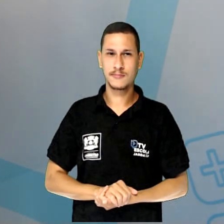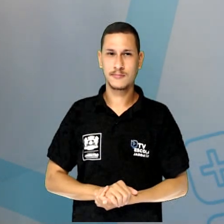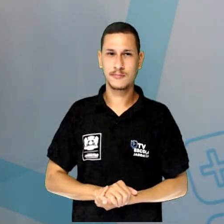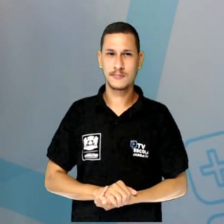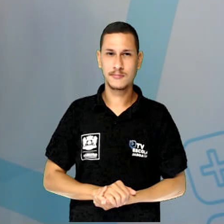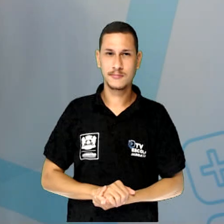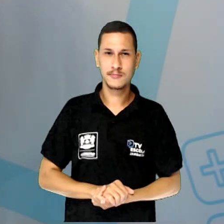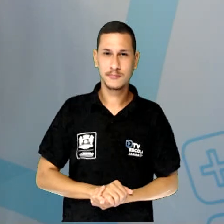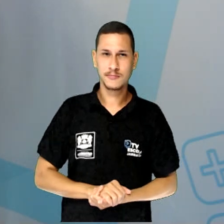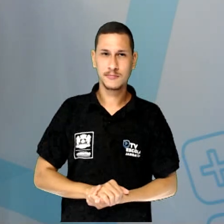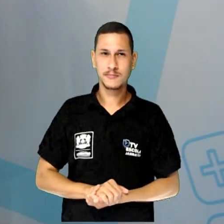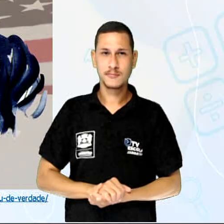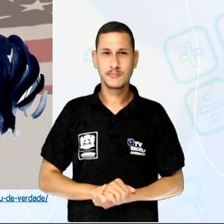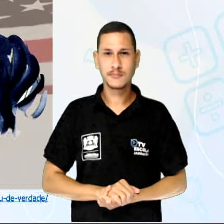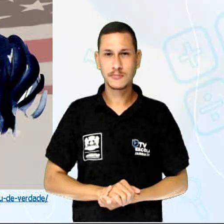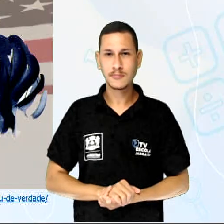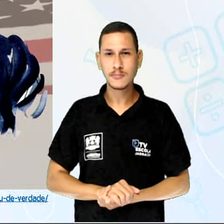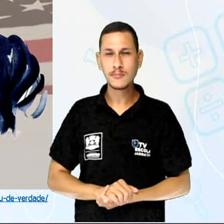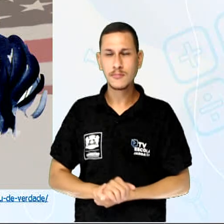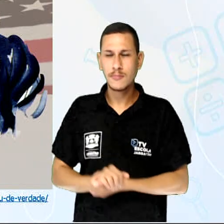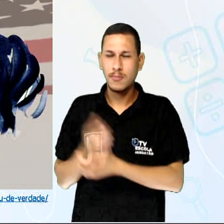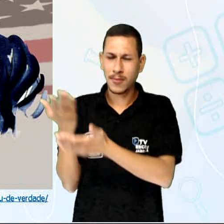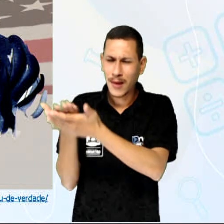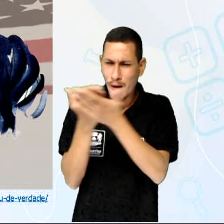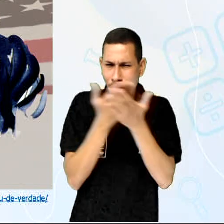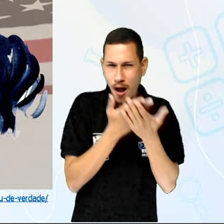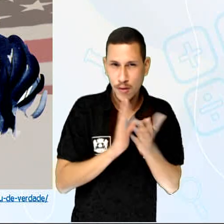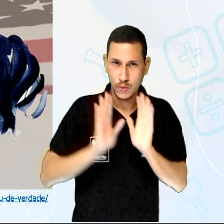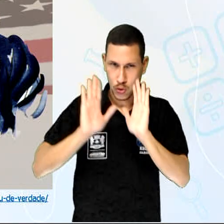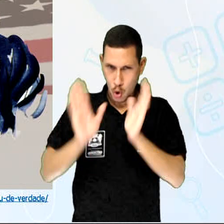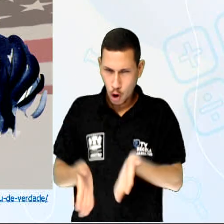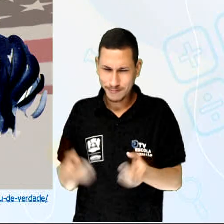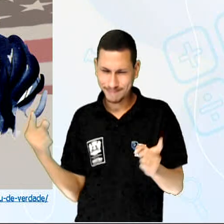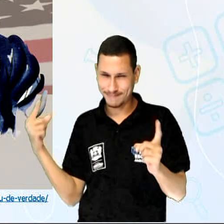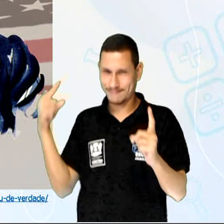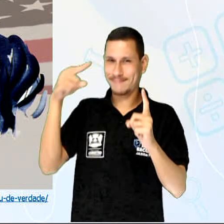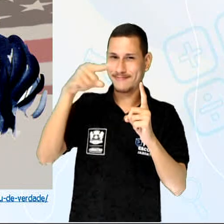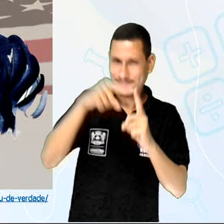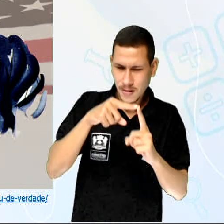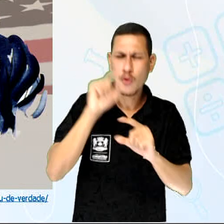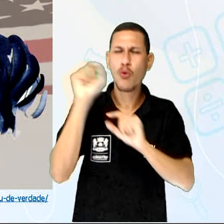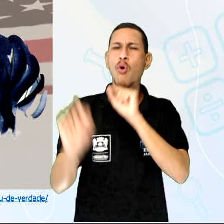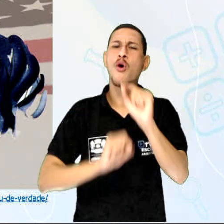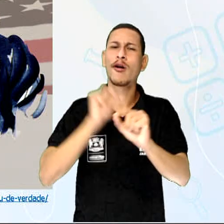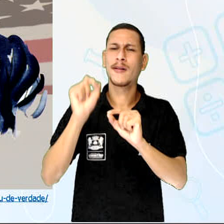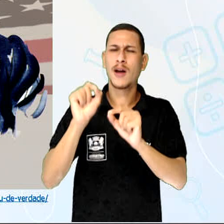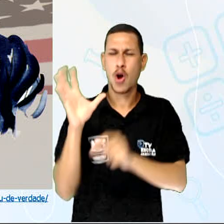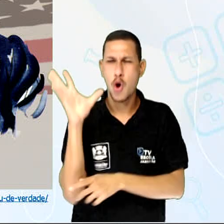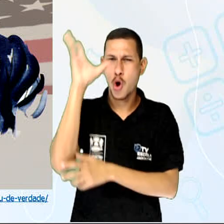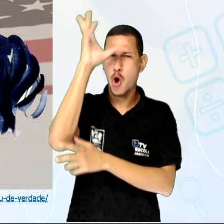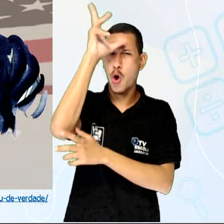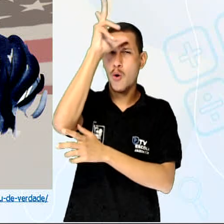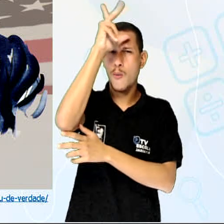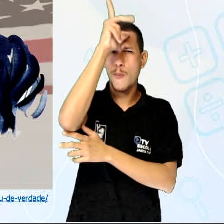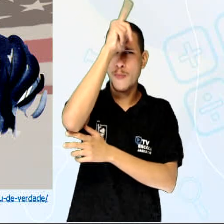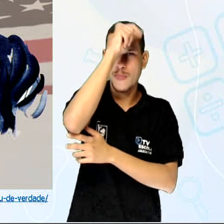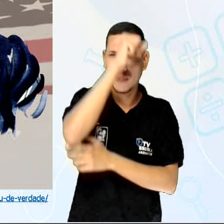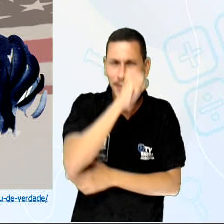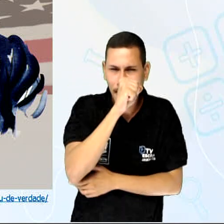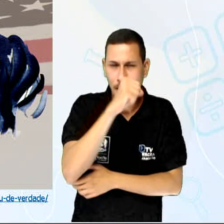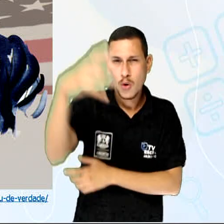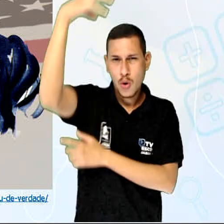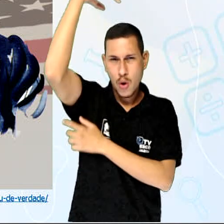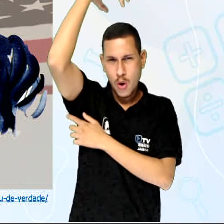Então, aqui na nossa aula inicial, vamos ter o nosso objetivo, que é compreender o destino manifesto e o